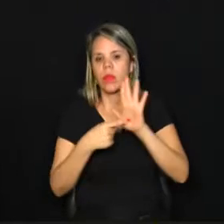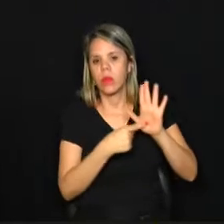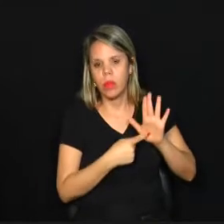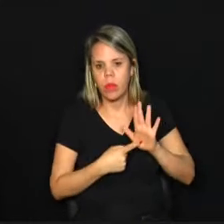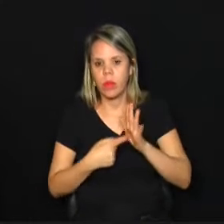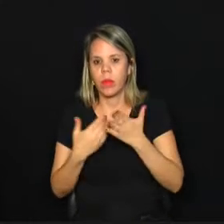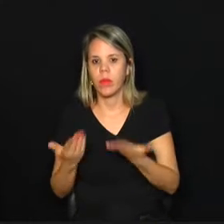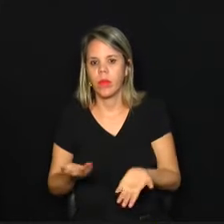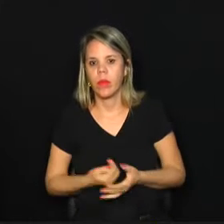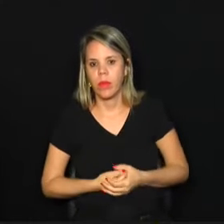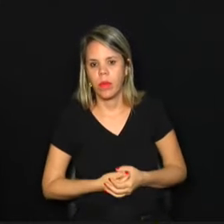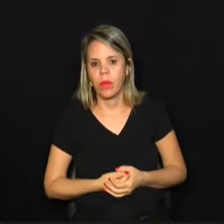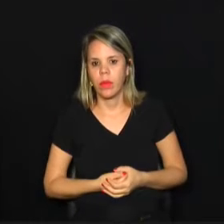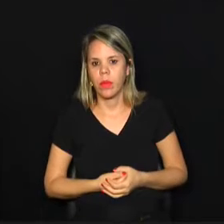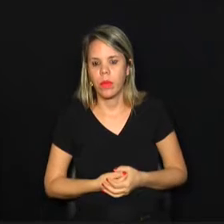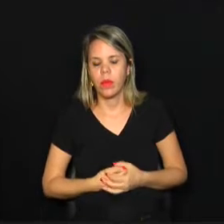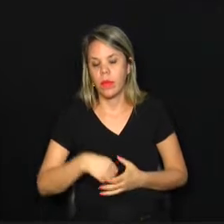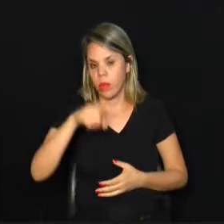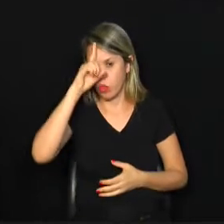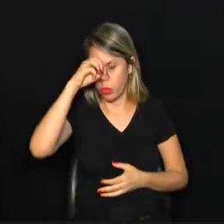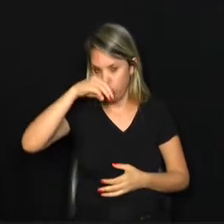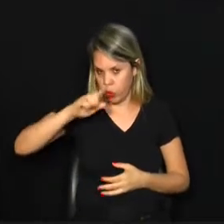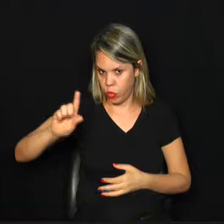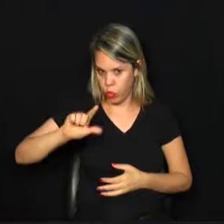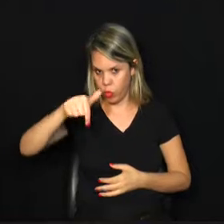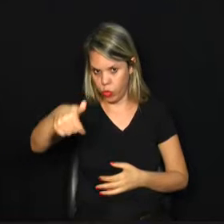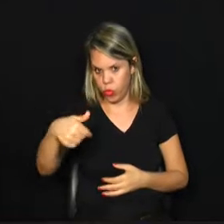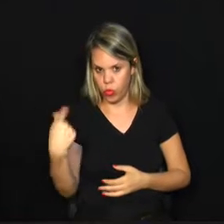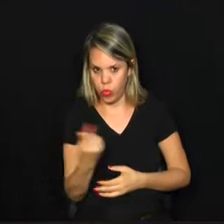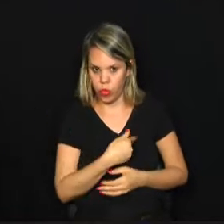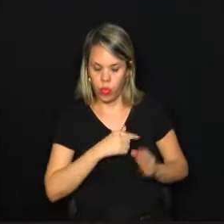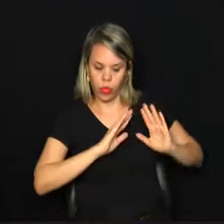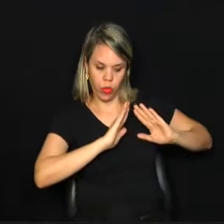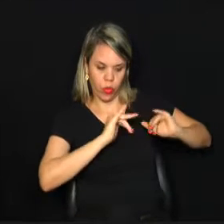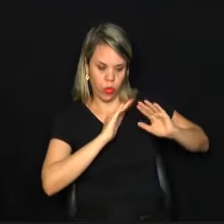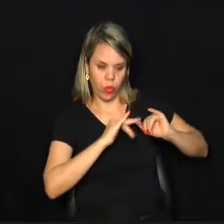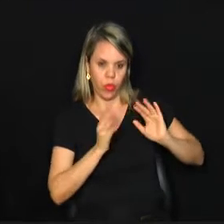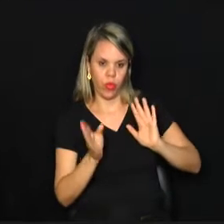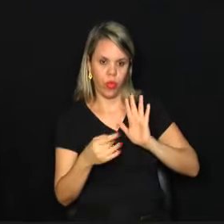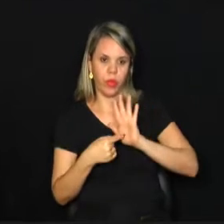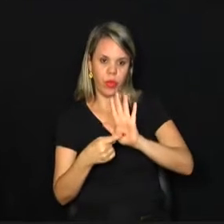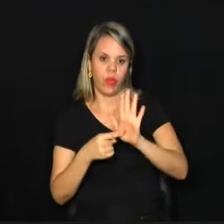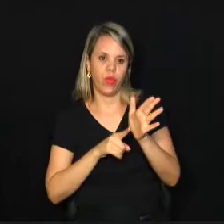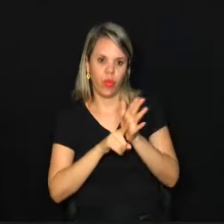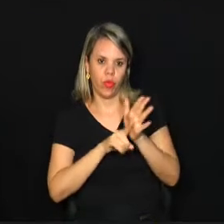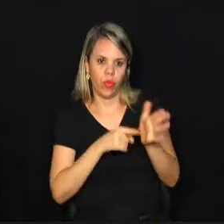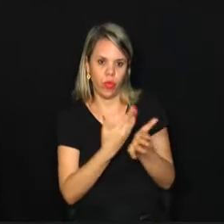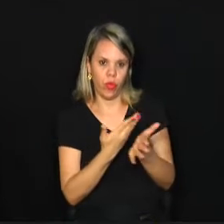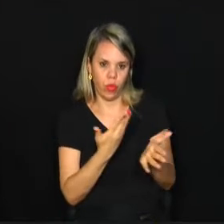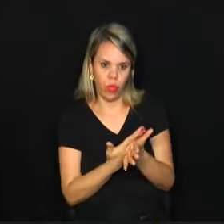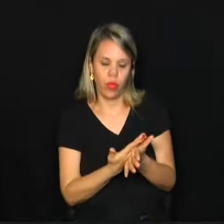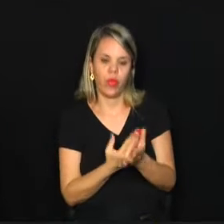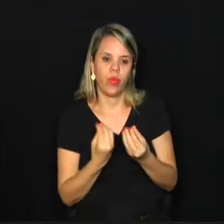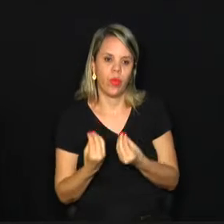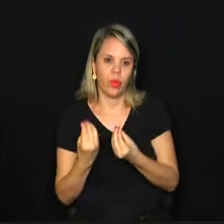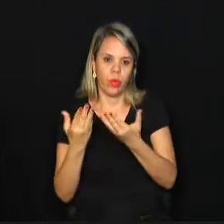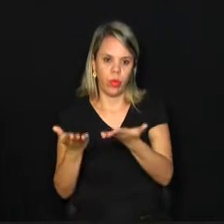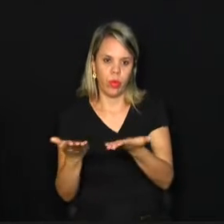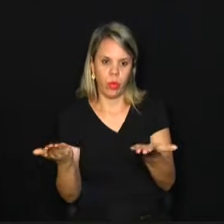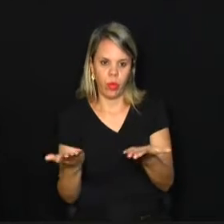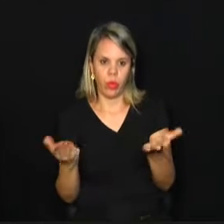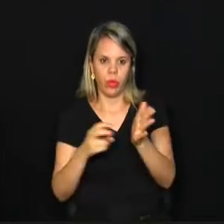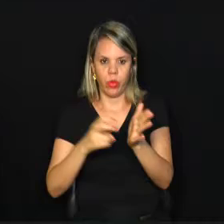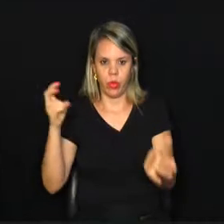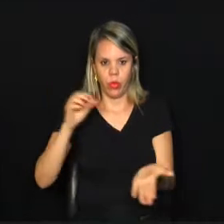disso. A rede Mário Gatti, após nossa solicitação, já apresentou o estudo. Encaminhamos agora de manhã